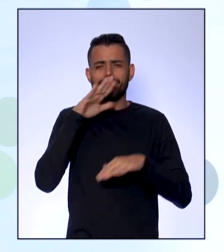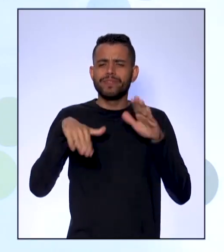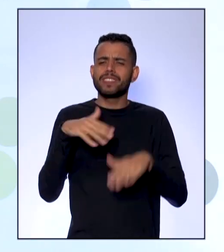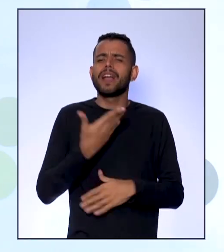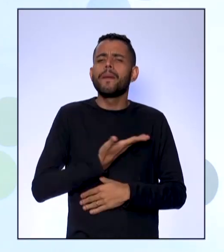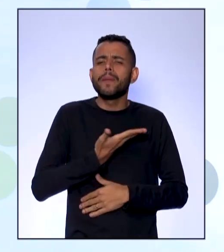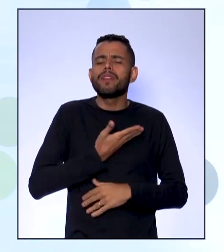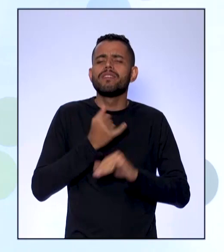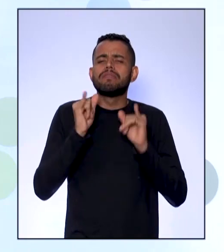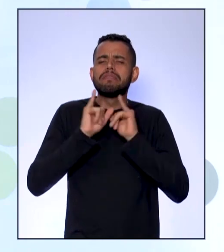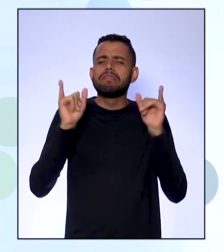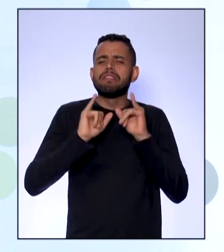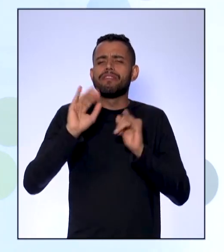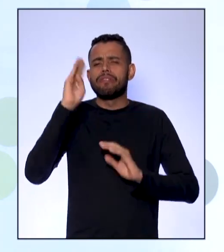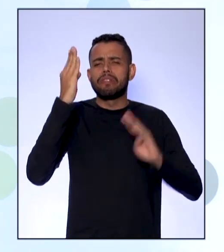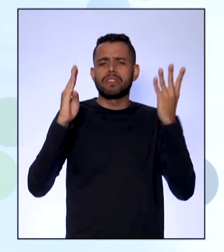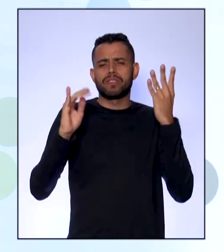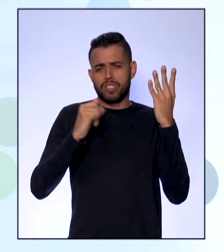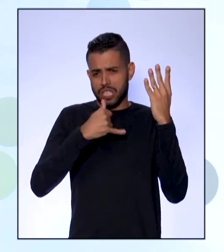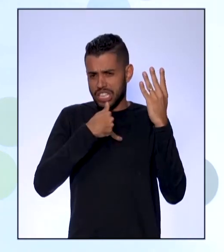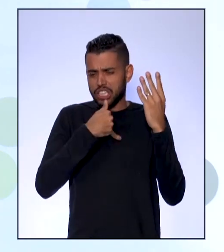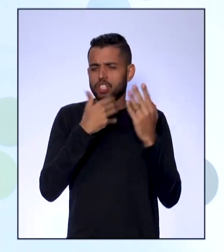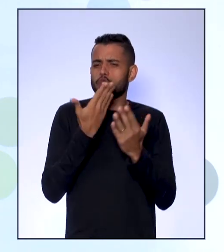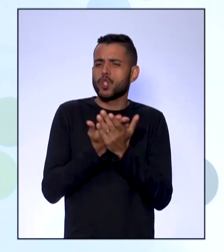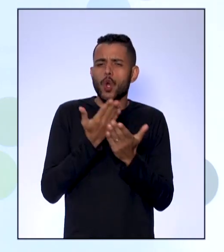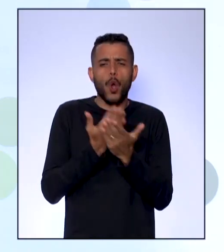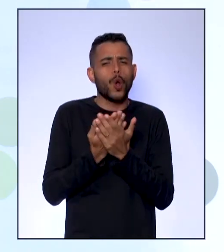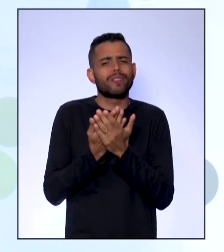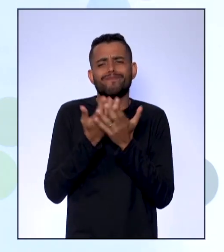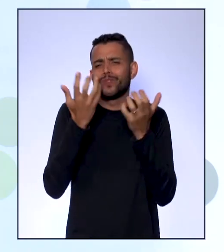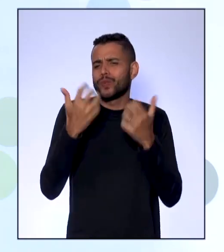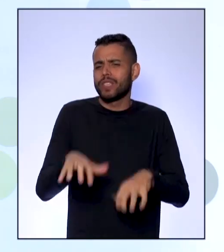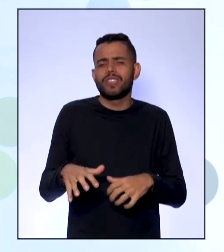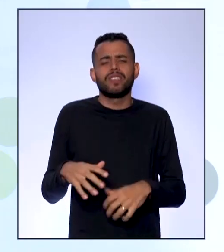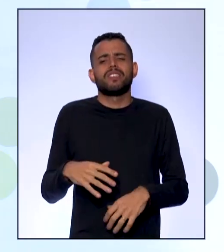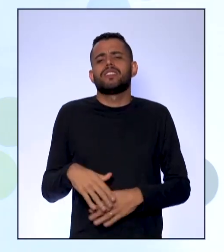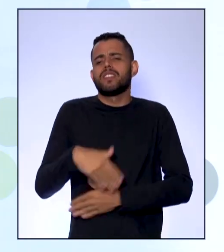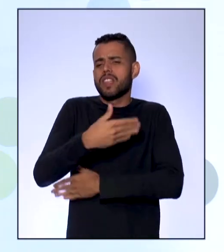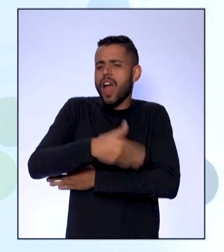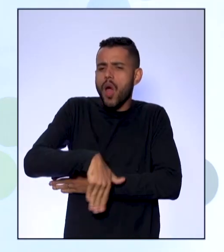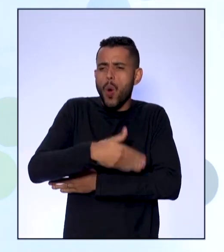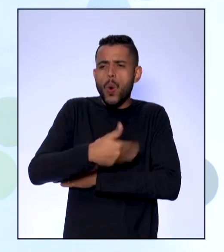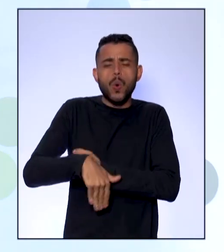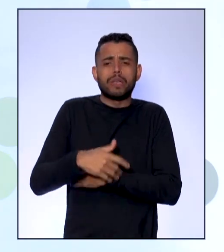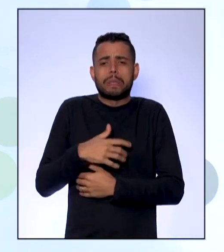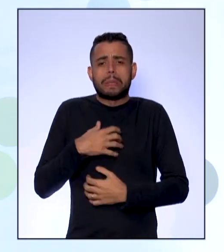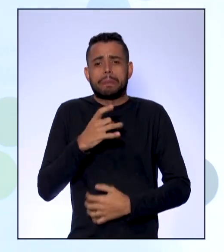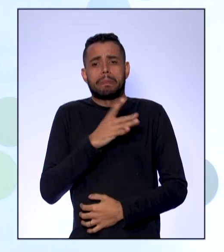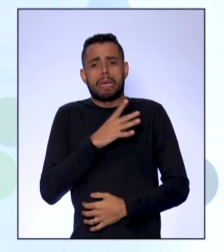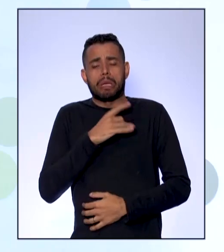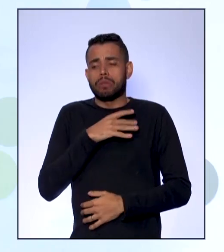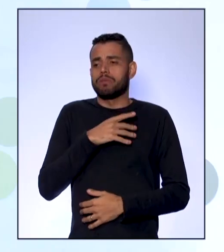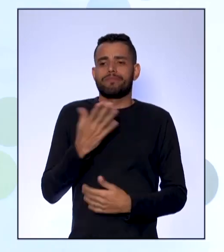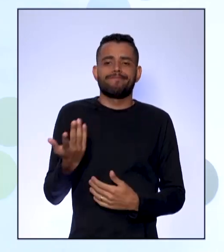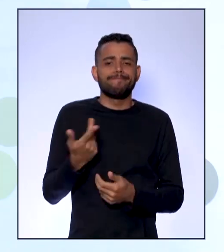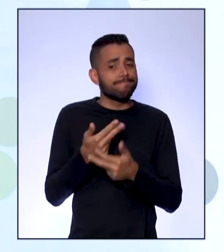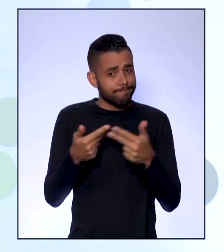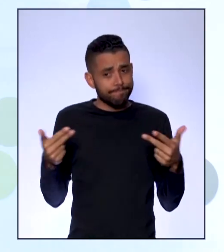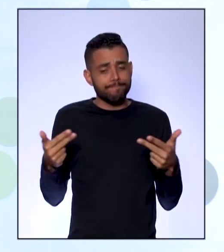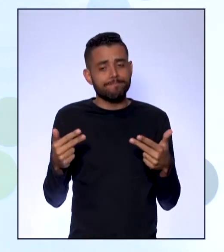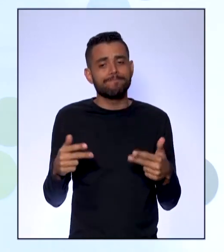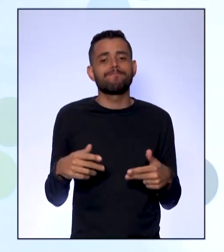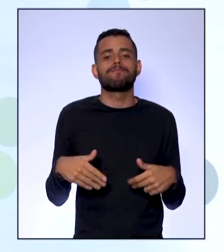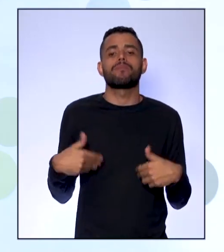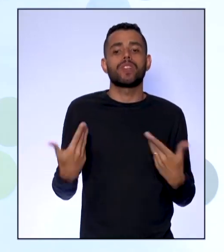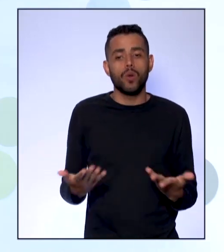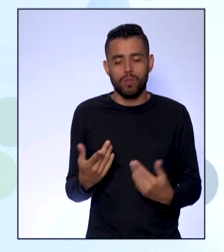espalhou boato e ficou triste, não quis ir mais para a escola, ficou apreensiva de sair na rua, entre outras coisas, né? Então, a gente também tem que medir